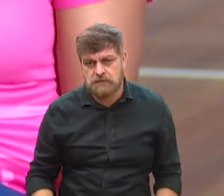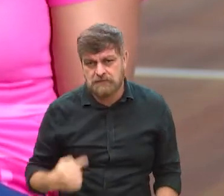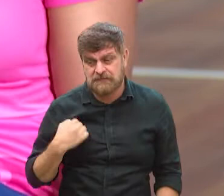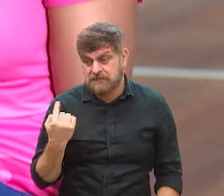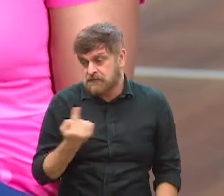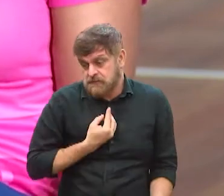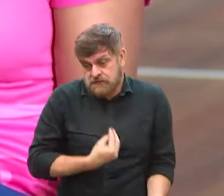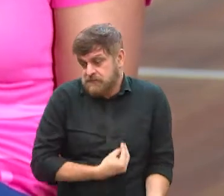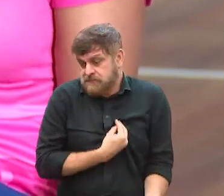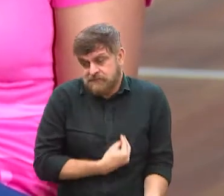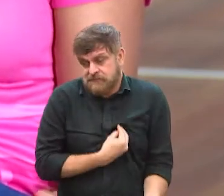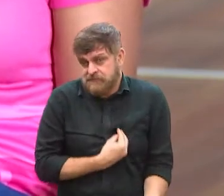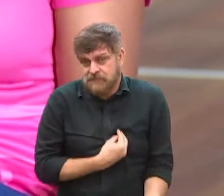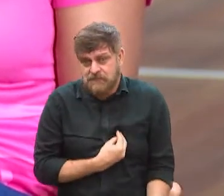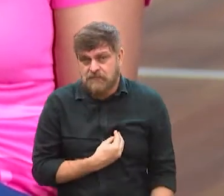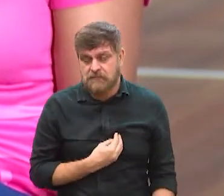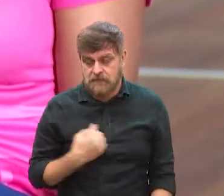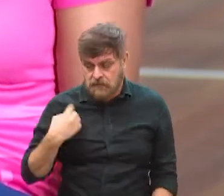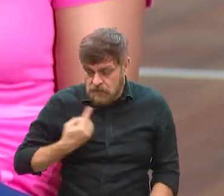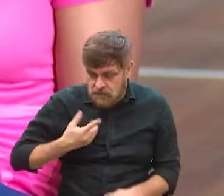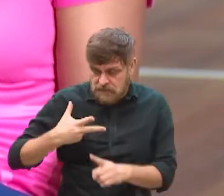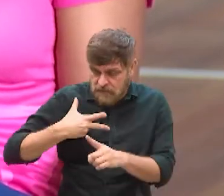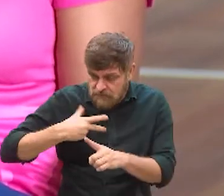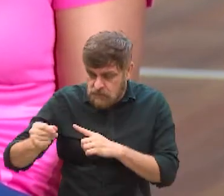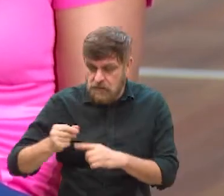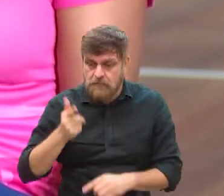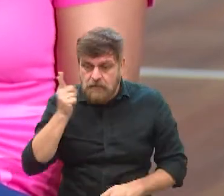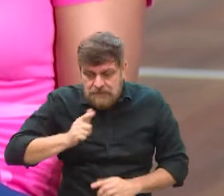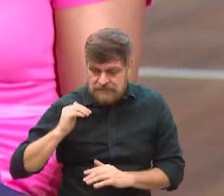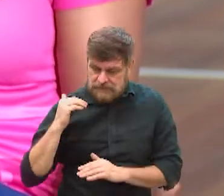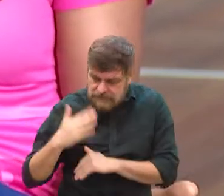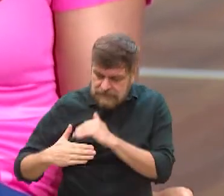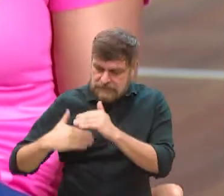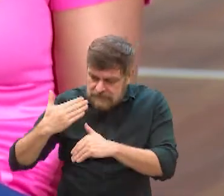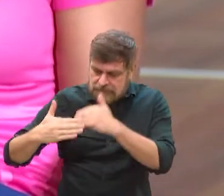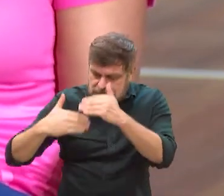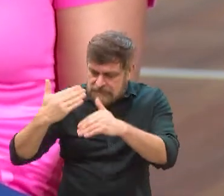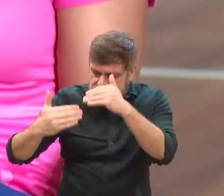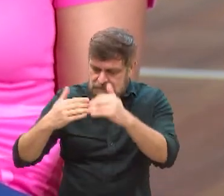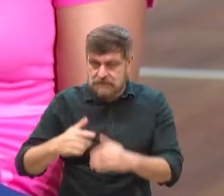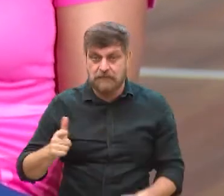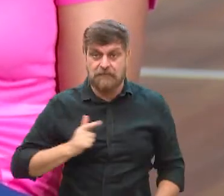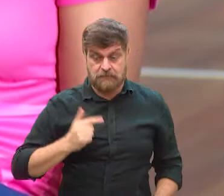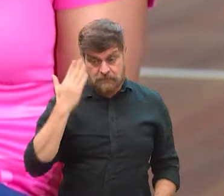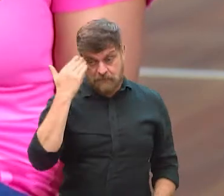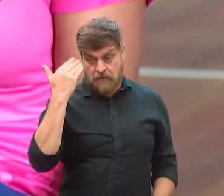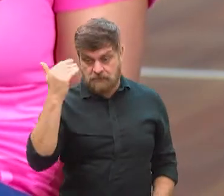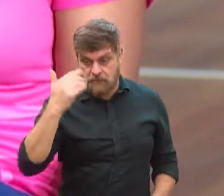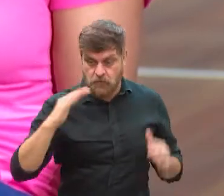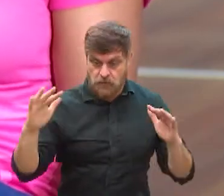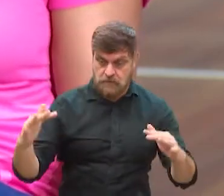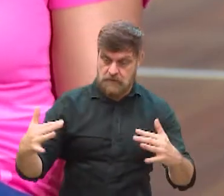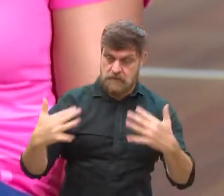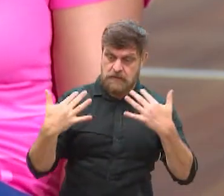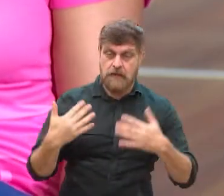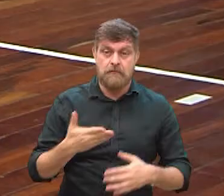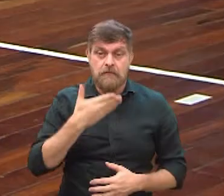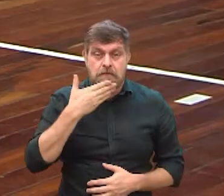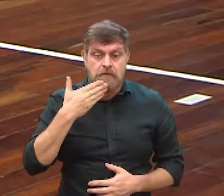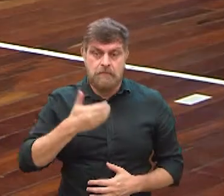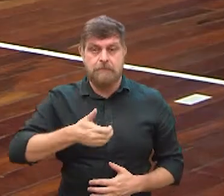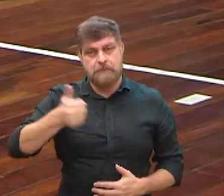E a gente vive disso, vive do resultado para poder vender a imagem melhor, para poder conseguir alguma coisa